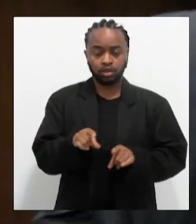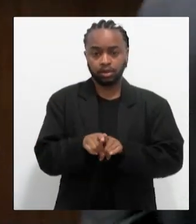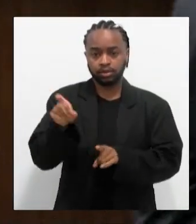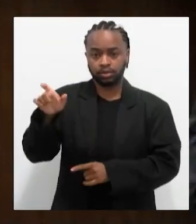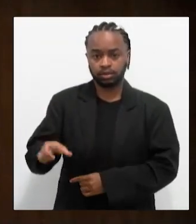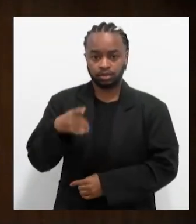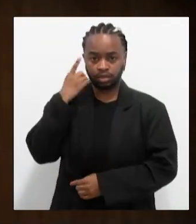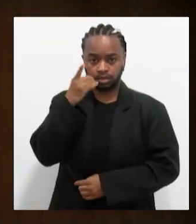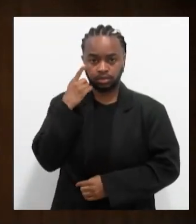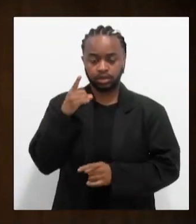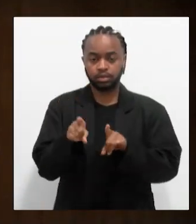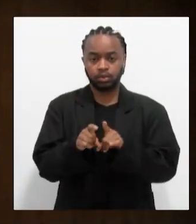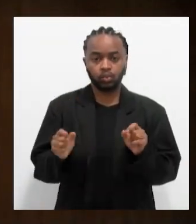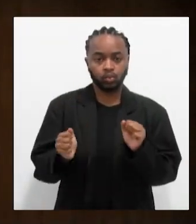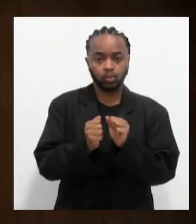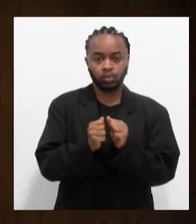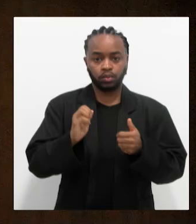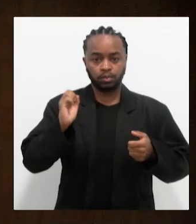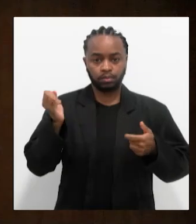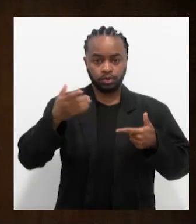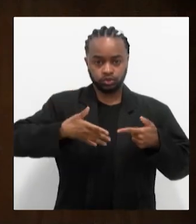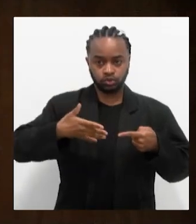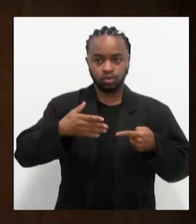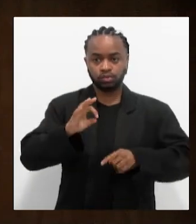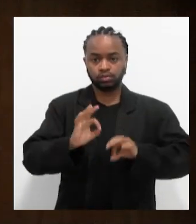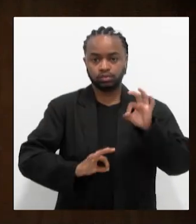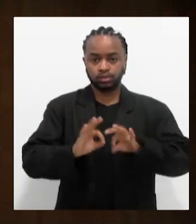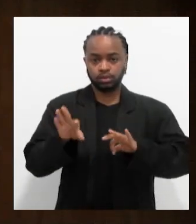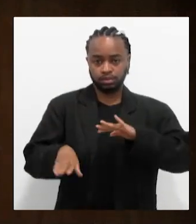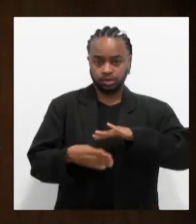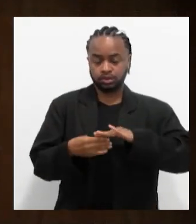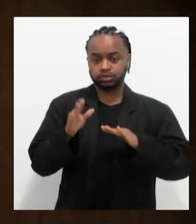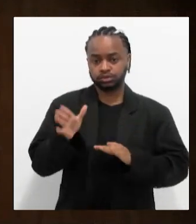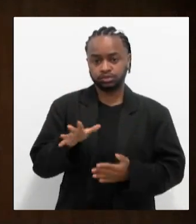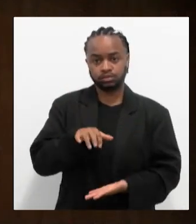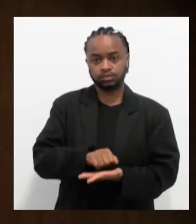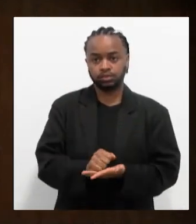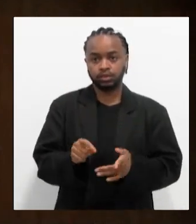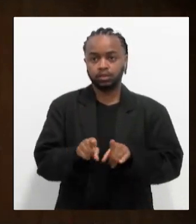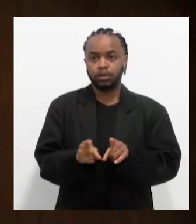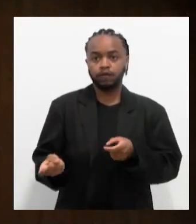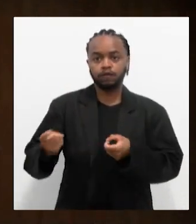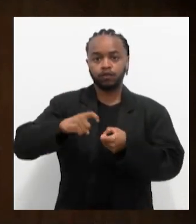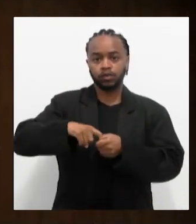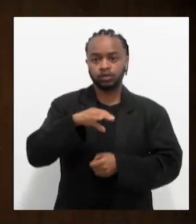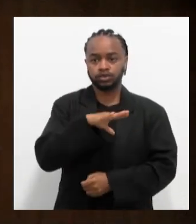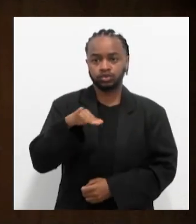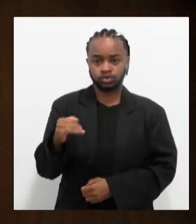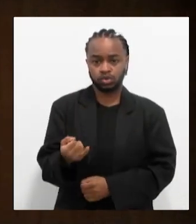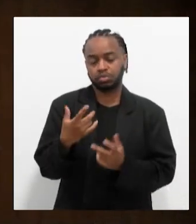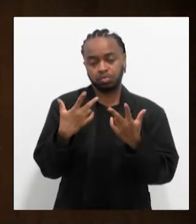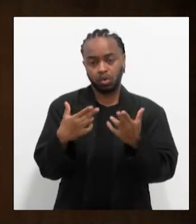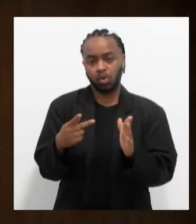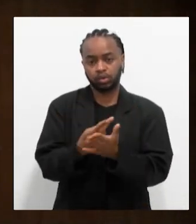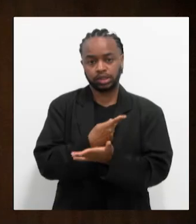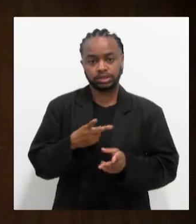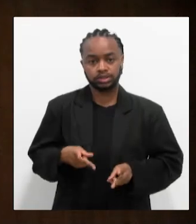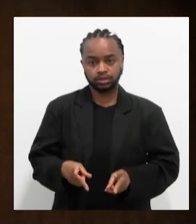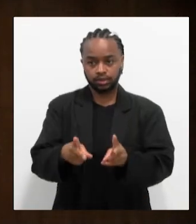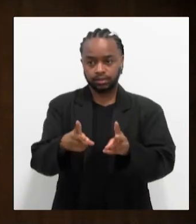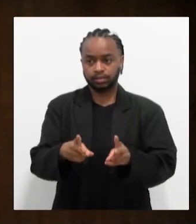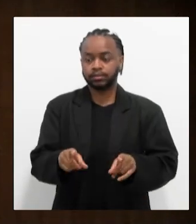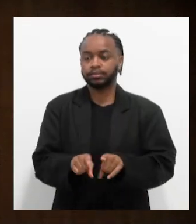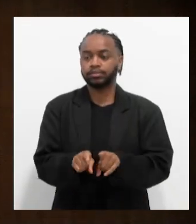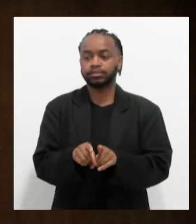vai providenciar as emendas e já está protocolado e a gente retorna o projeto à CCJ, como de praxe, e